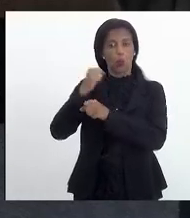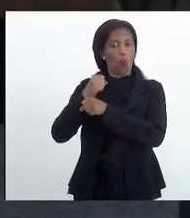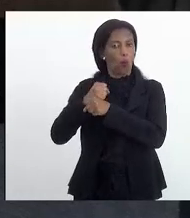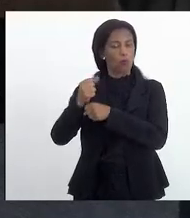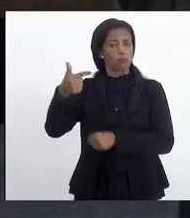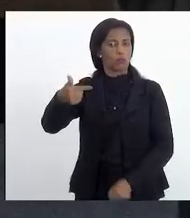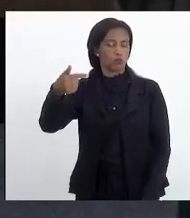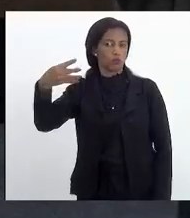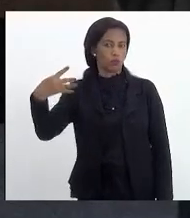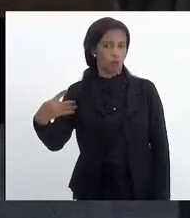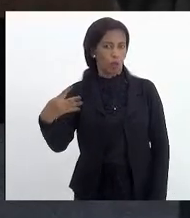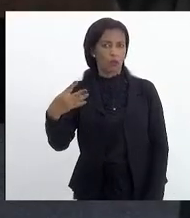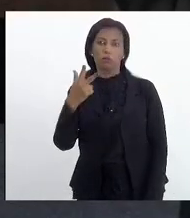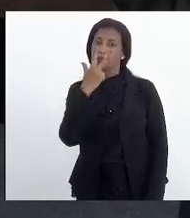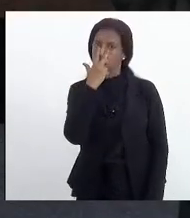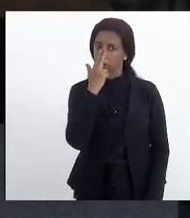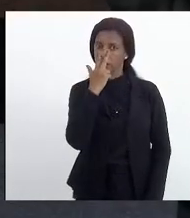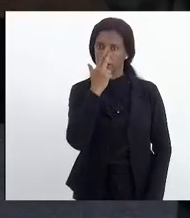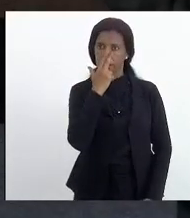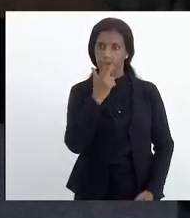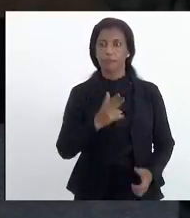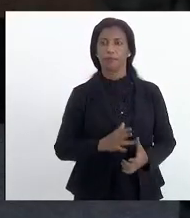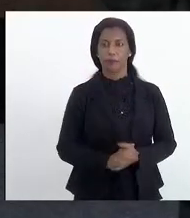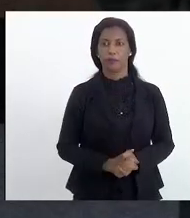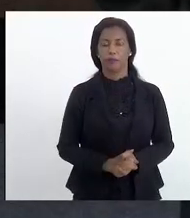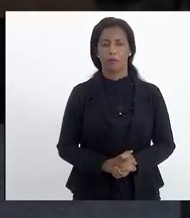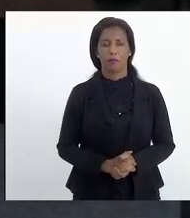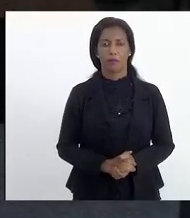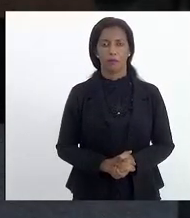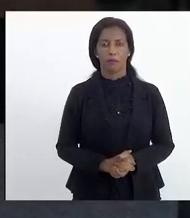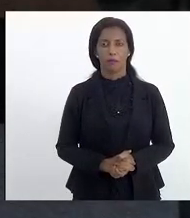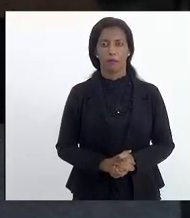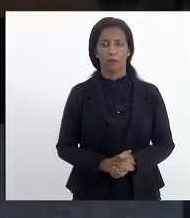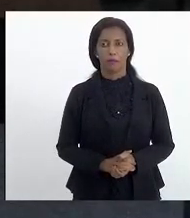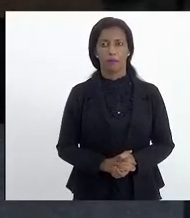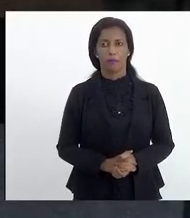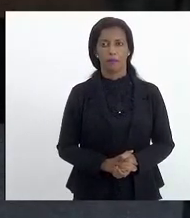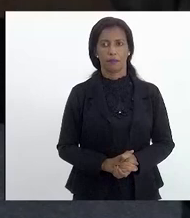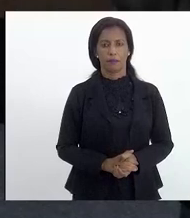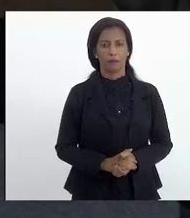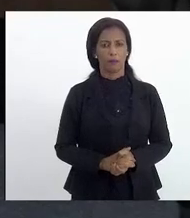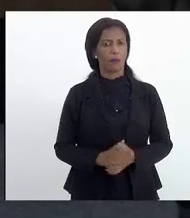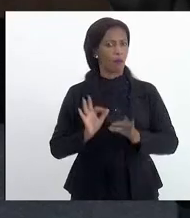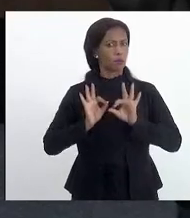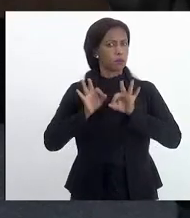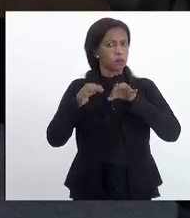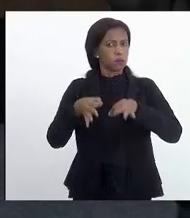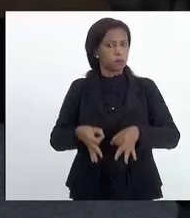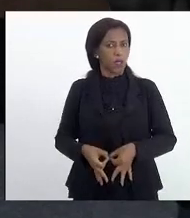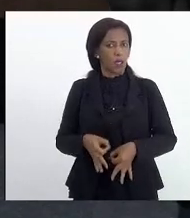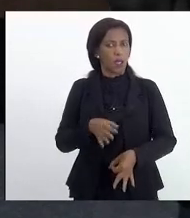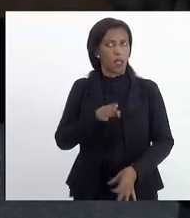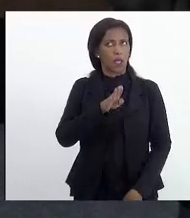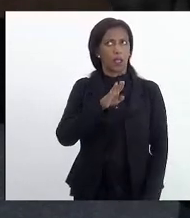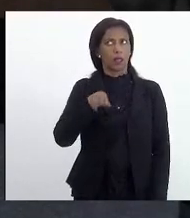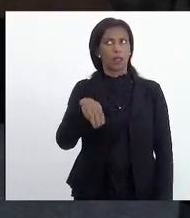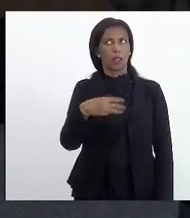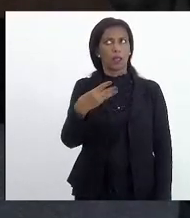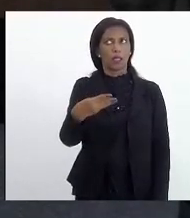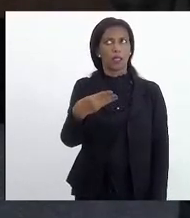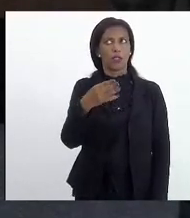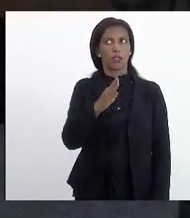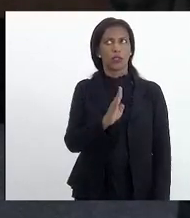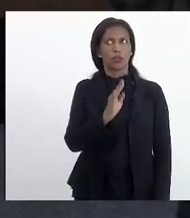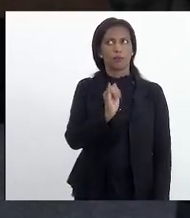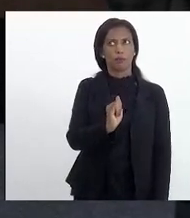24, me parece bastante correto. 3 bi de gasto no primeiro ano,